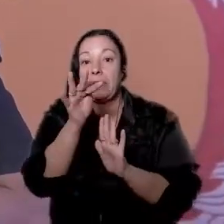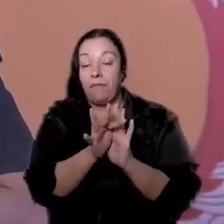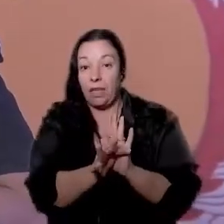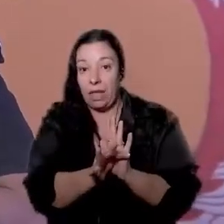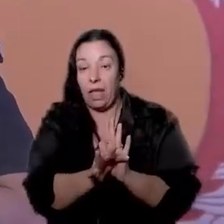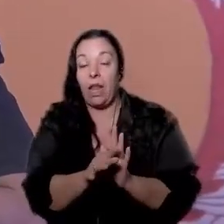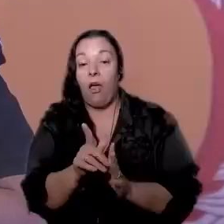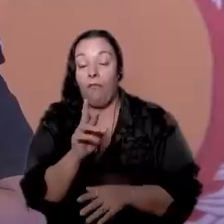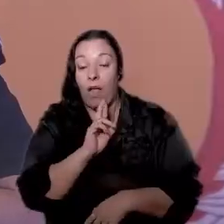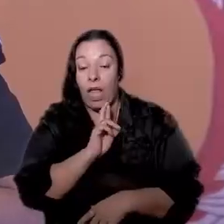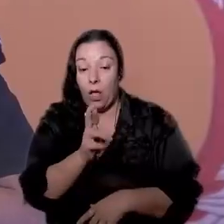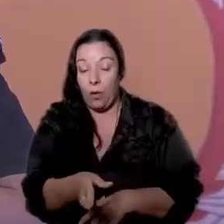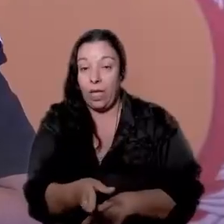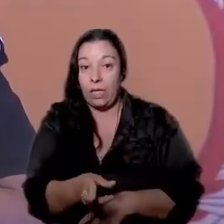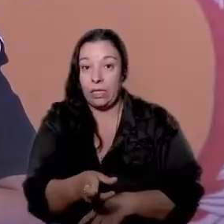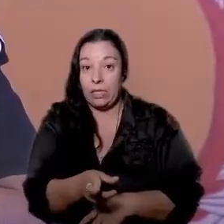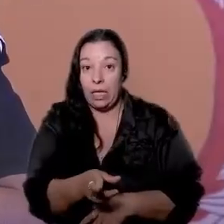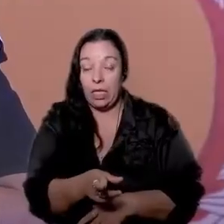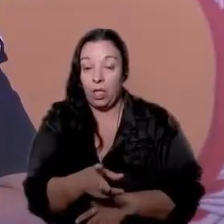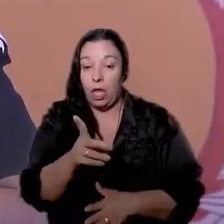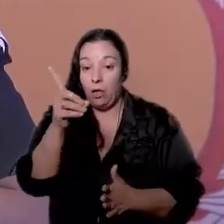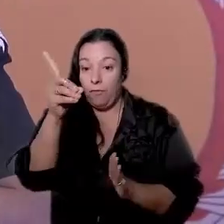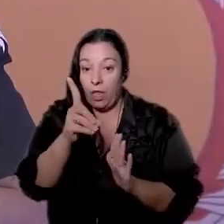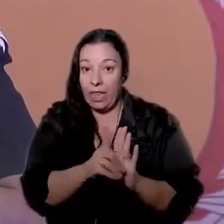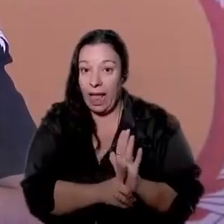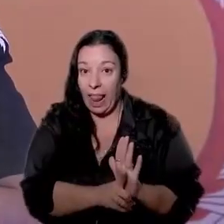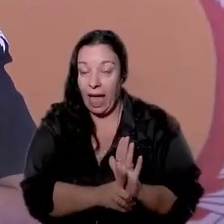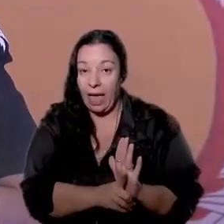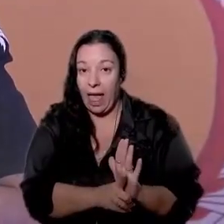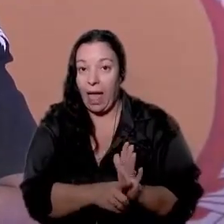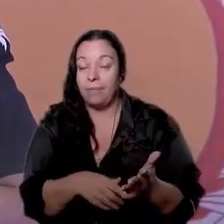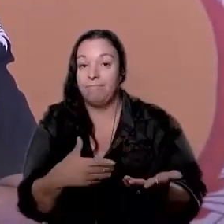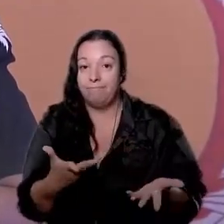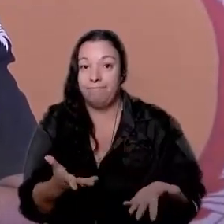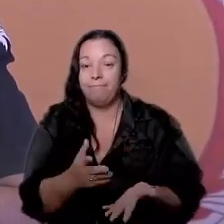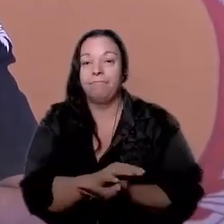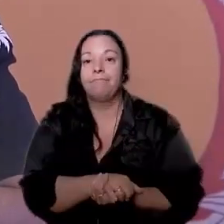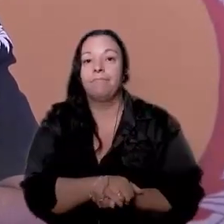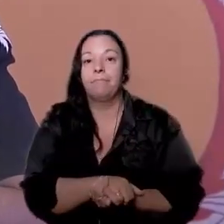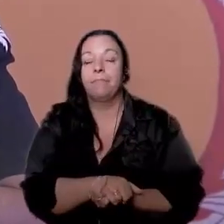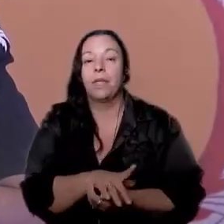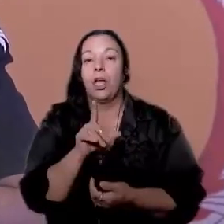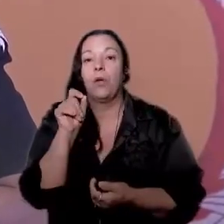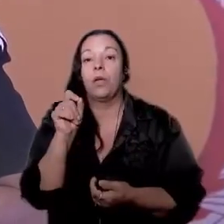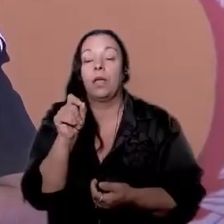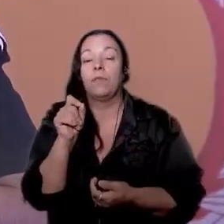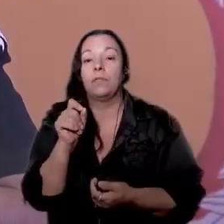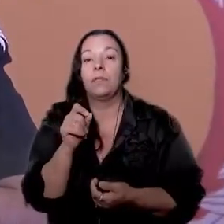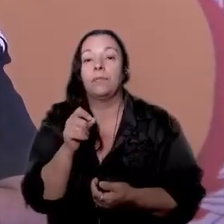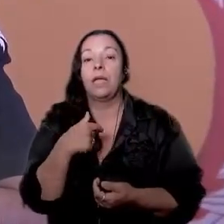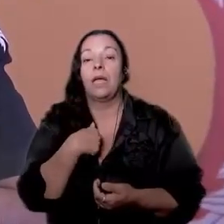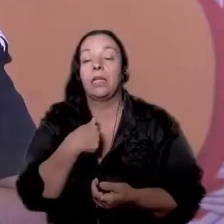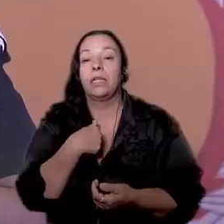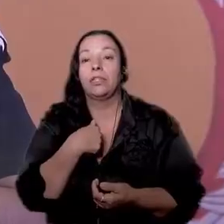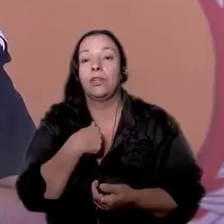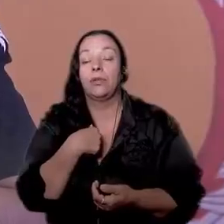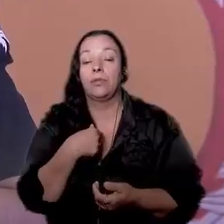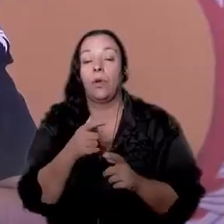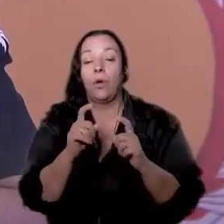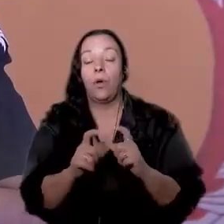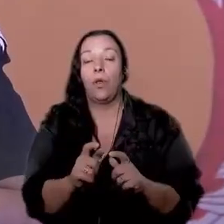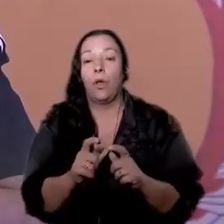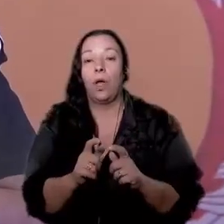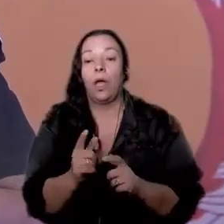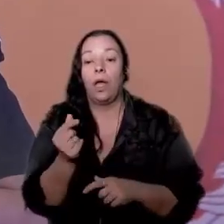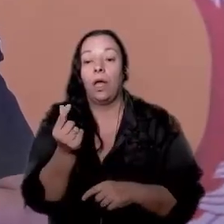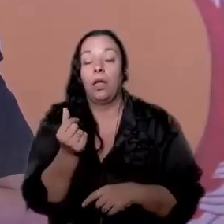na ponta, quando eu for declarar, eu não vou ser glosado desse dinheiro. O que é que você me garante que eu estou colocando